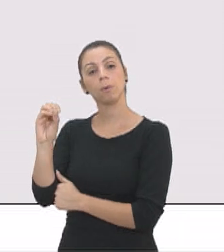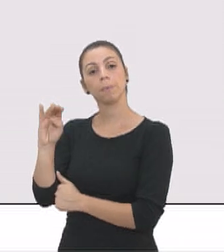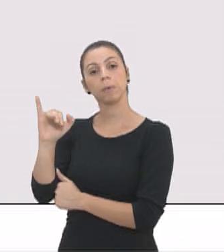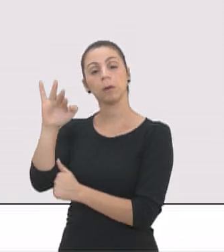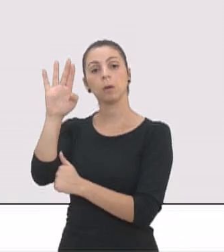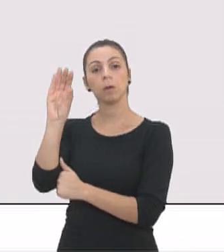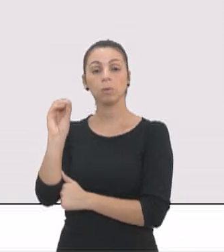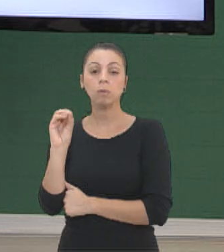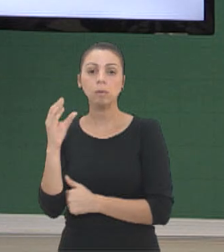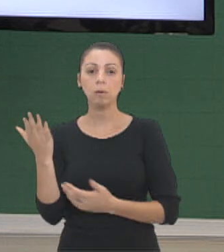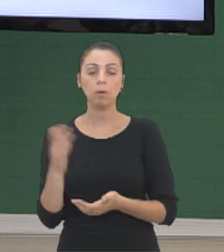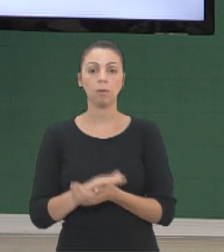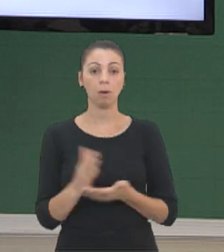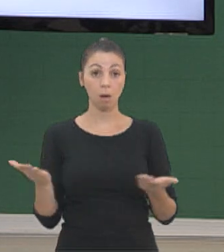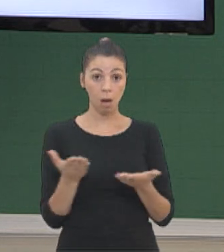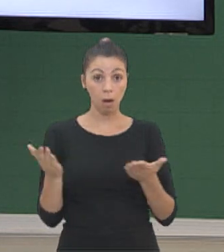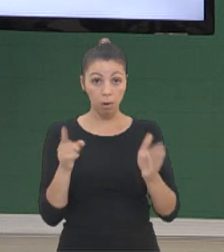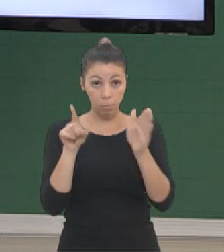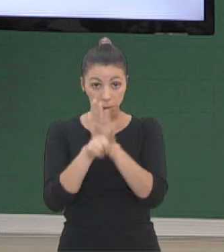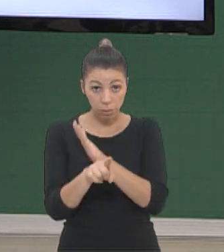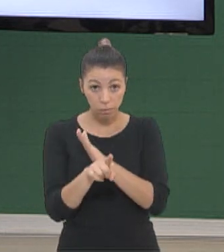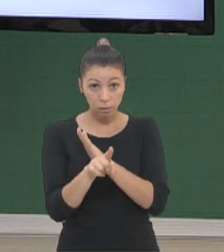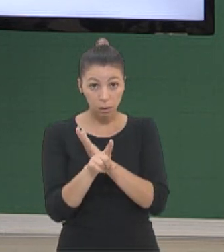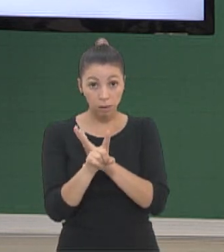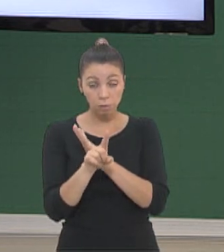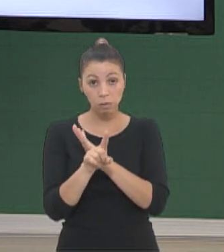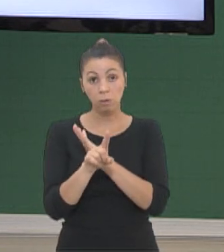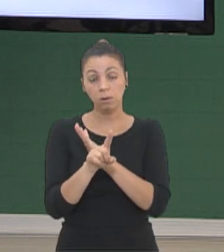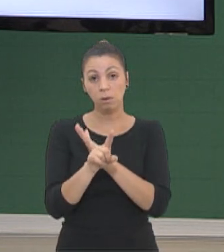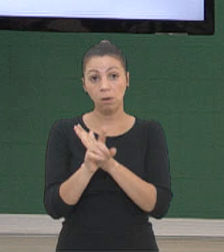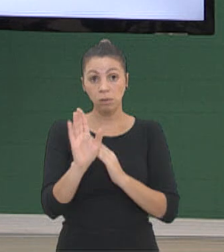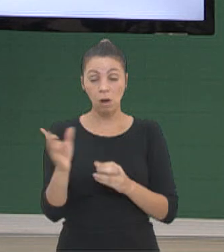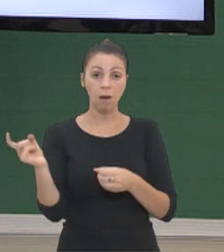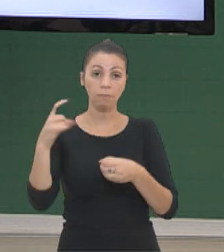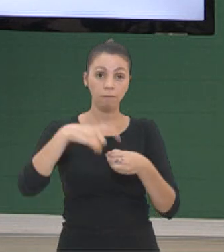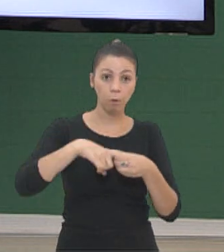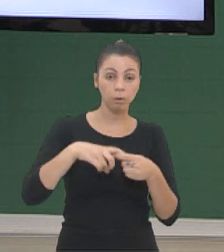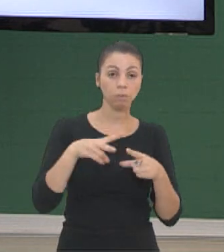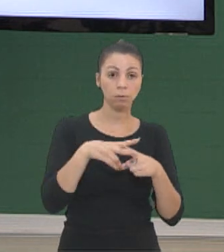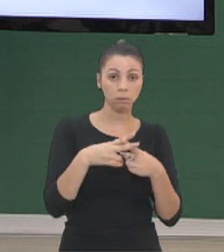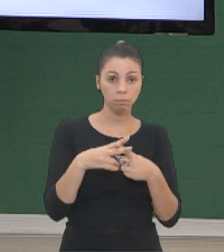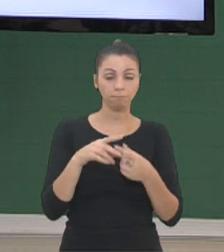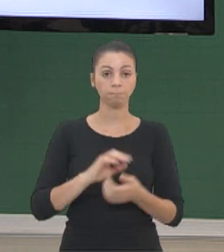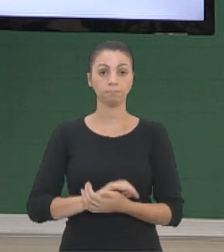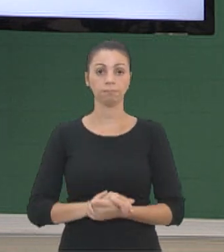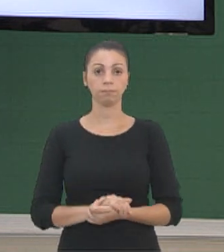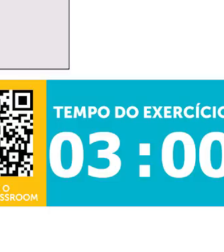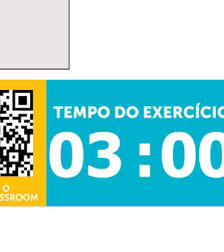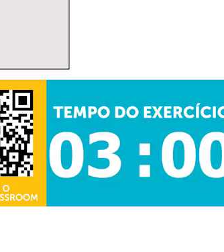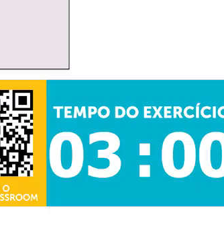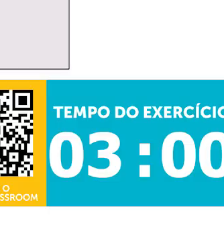Agora nós vamos resolver uma atividade e daqui a pouquinho a gente volta aí para a correção.